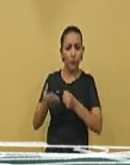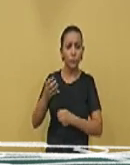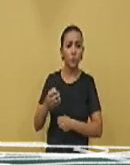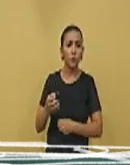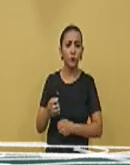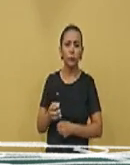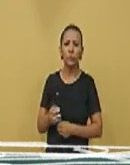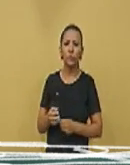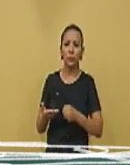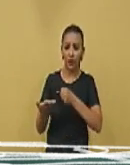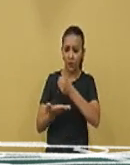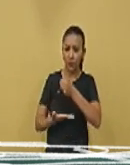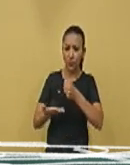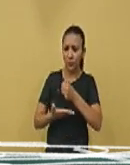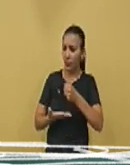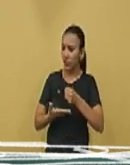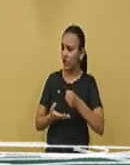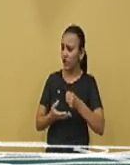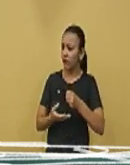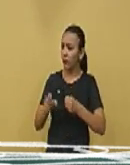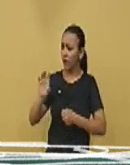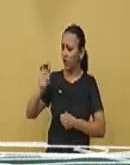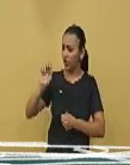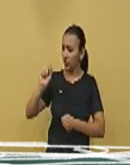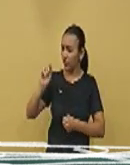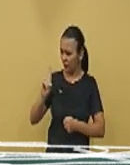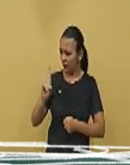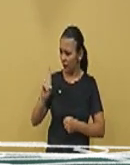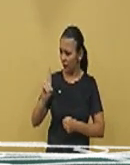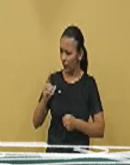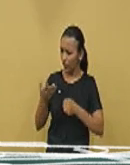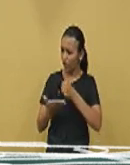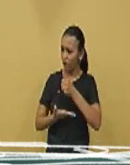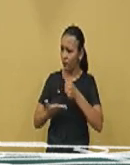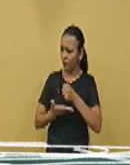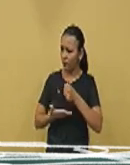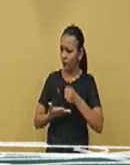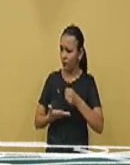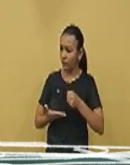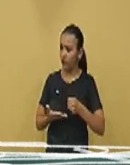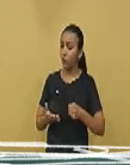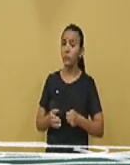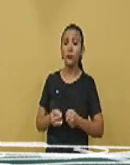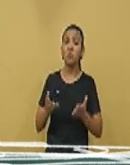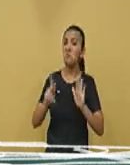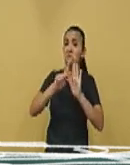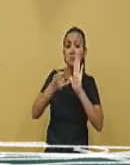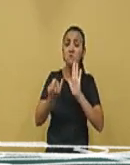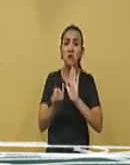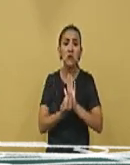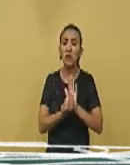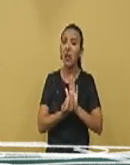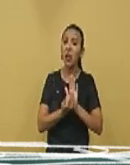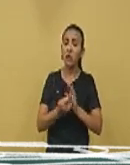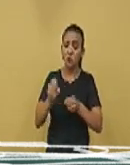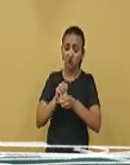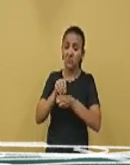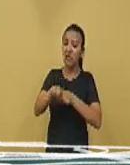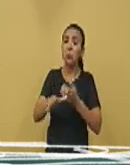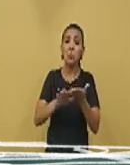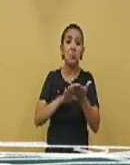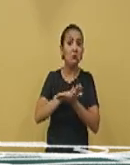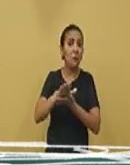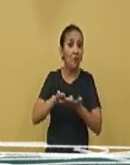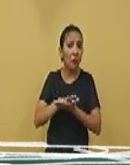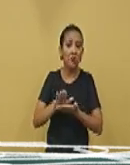tem uma despesa de R$30 mil, aproximadamente, por mês, e nenhum projeto de extensão é desenvolvido lá.